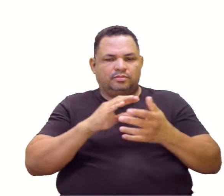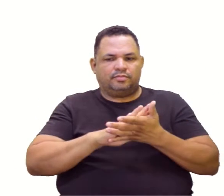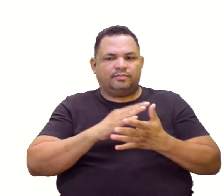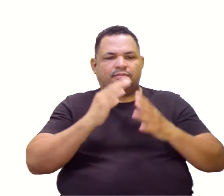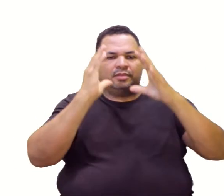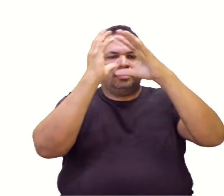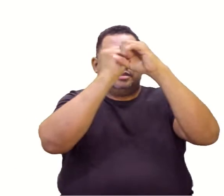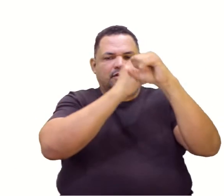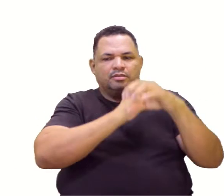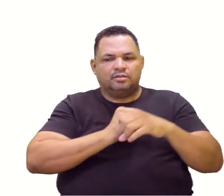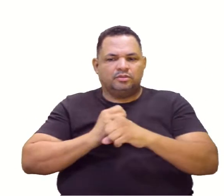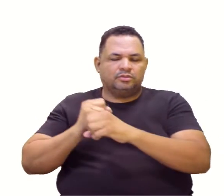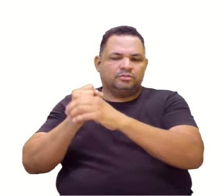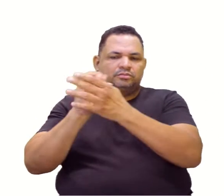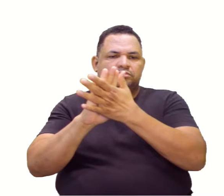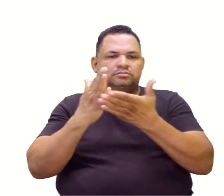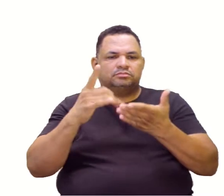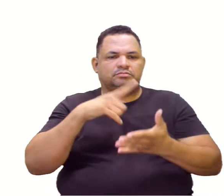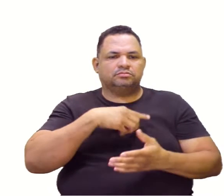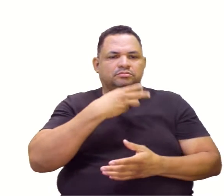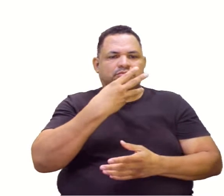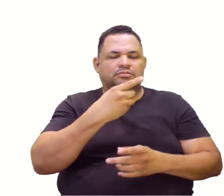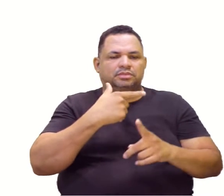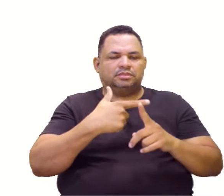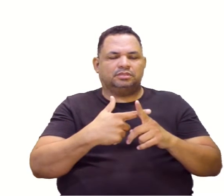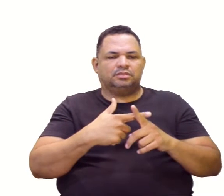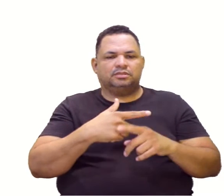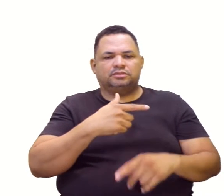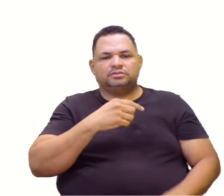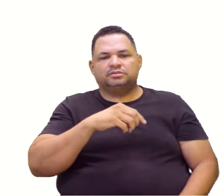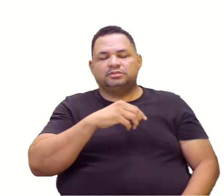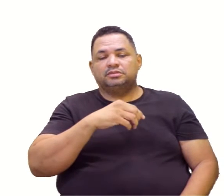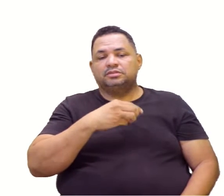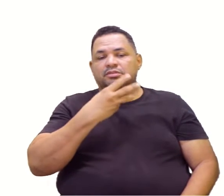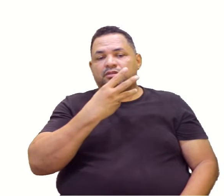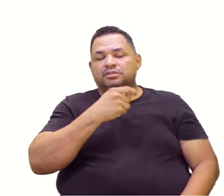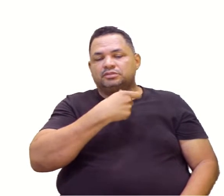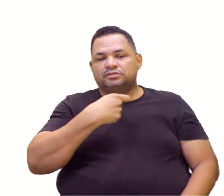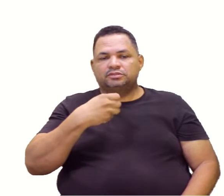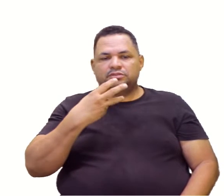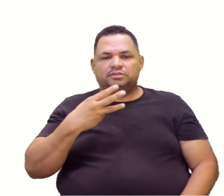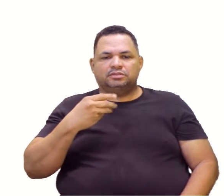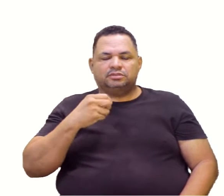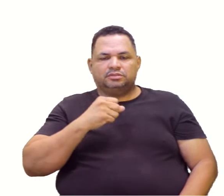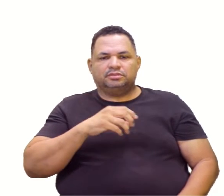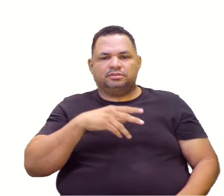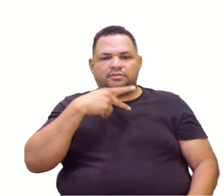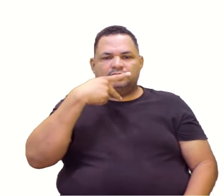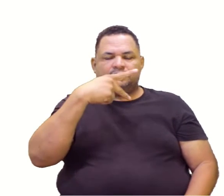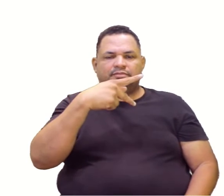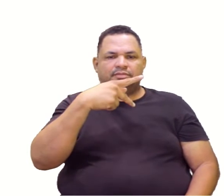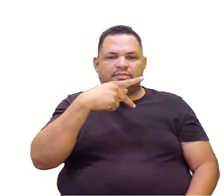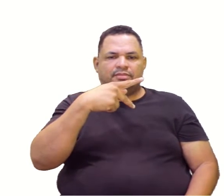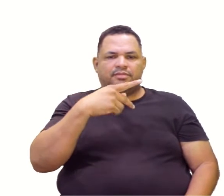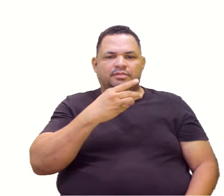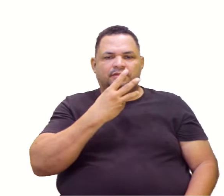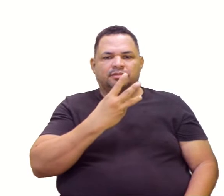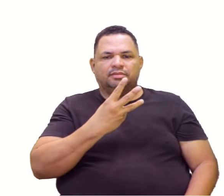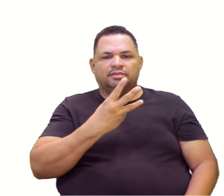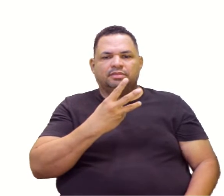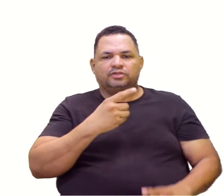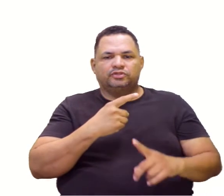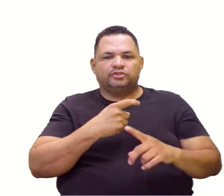Bom, perímetro a gente já sabe que é a soma de todos os lados. Aqui também é 3x e aqui também é x, né? Isso. Então o perímetro vai ser quem? 3x